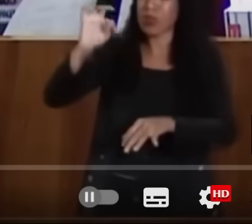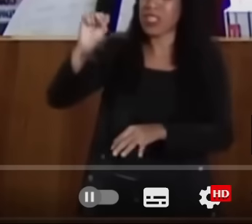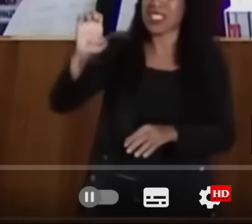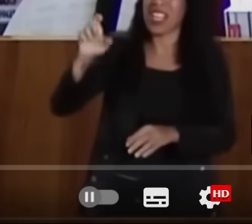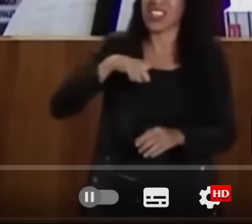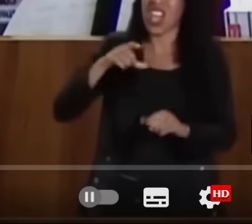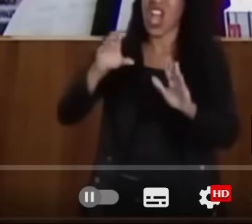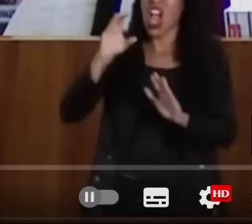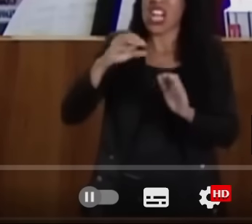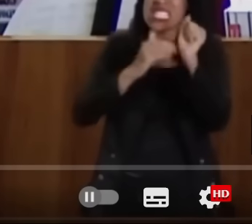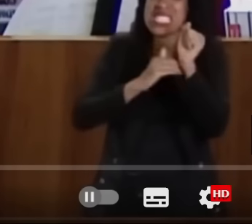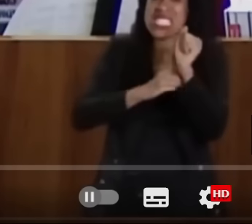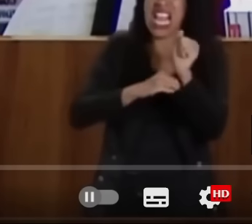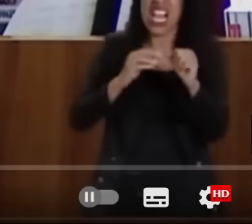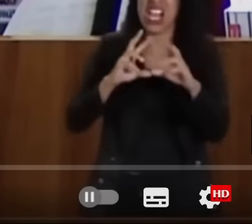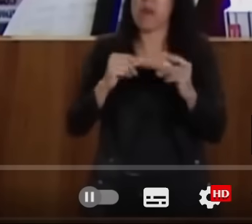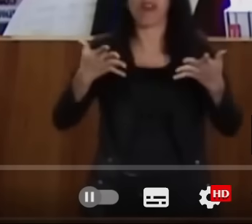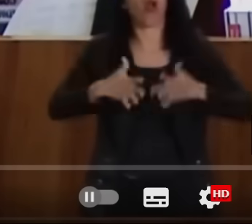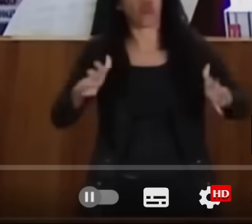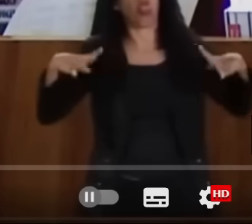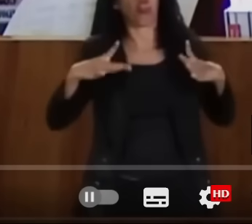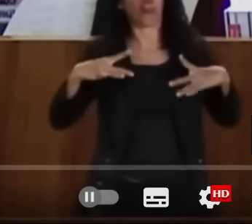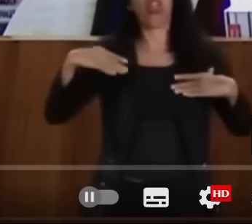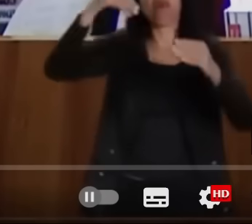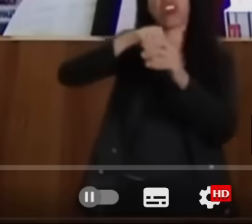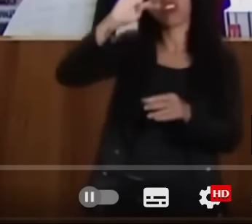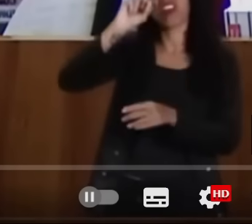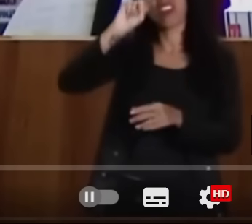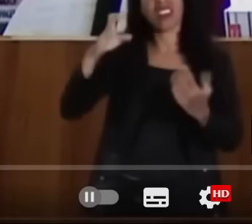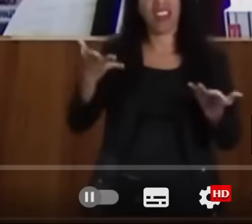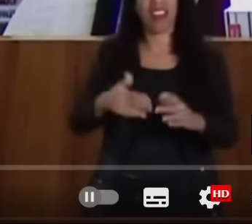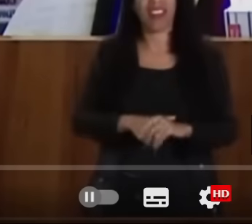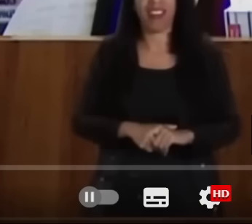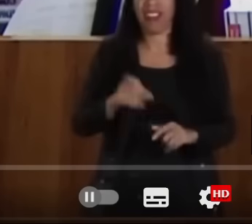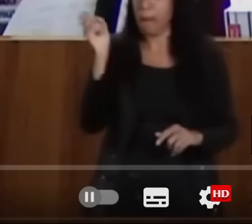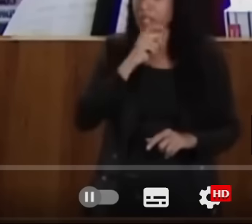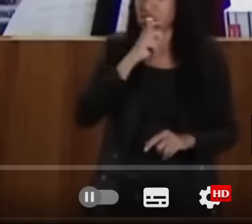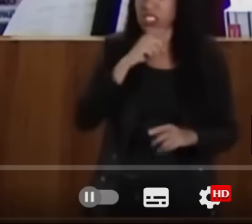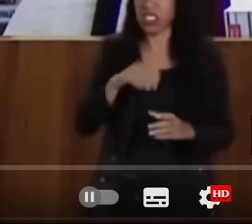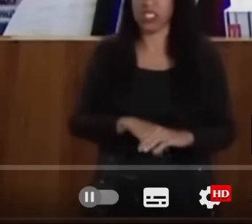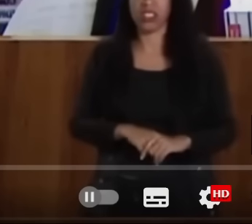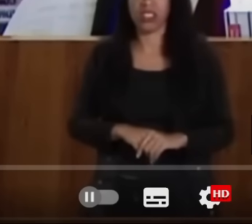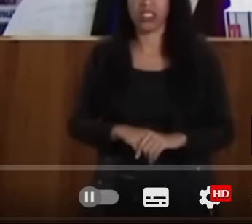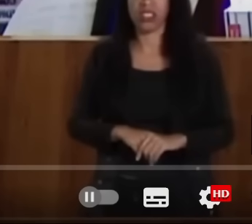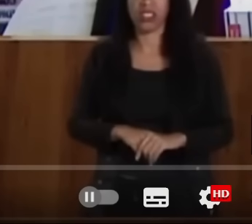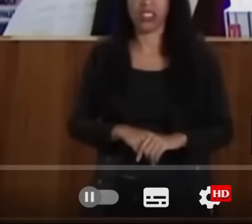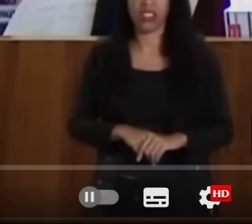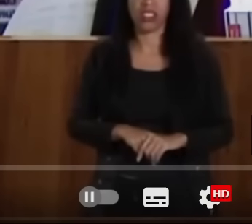com códigos-fonte, com senhas e muito à vontade dentro do TSE. Mentira!